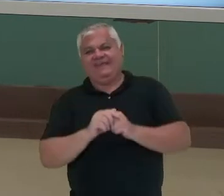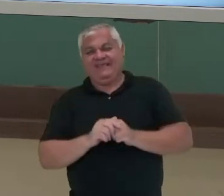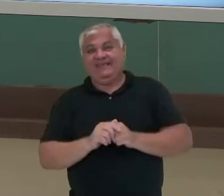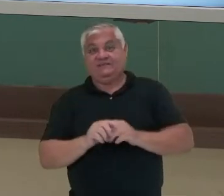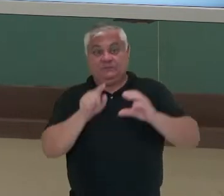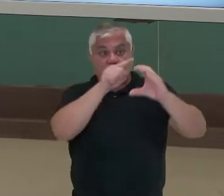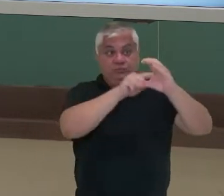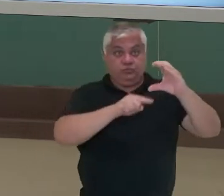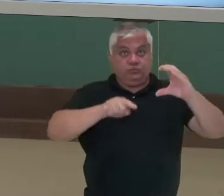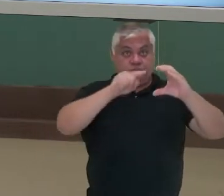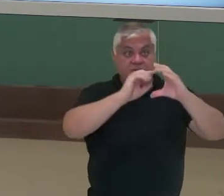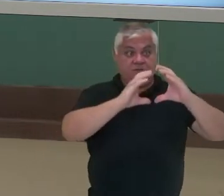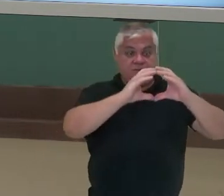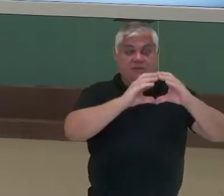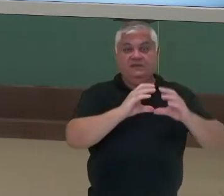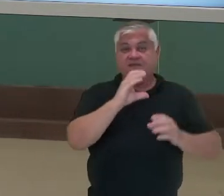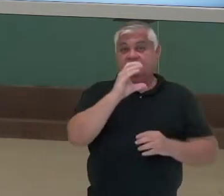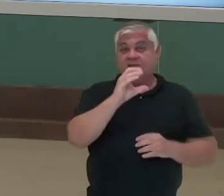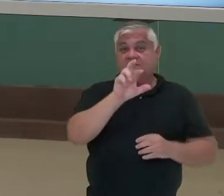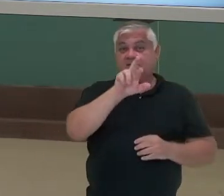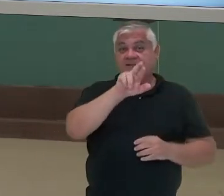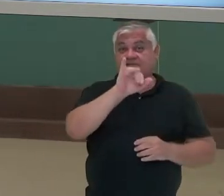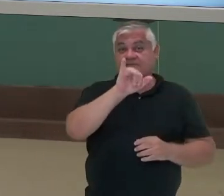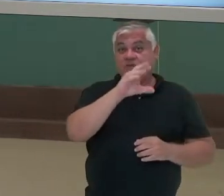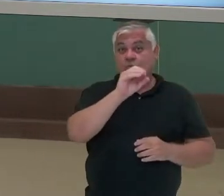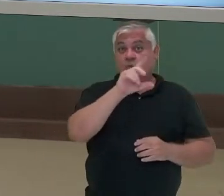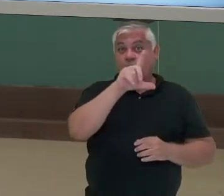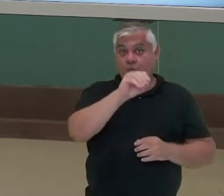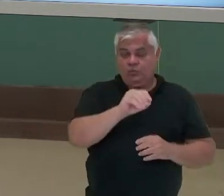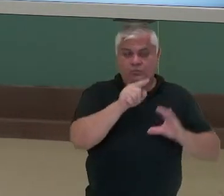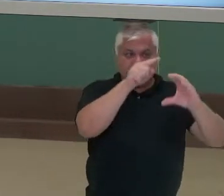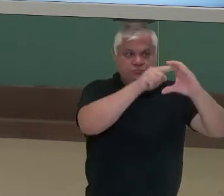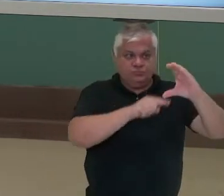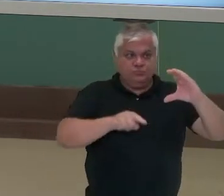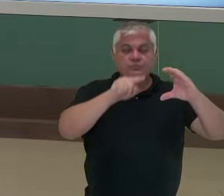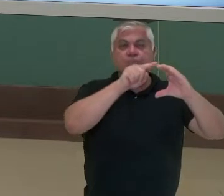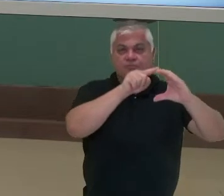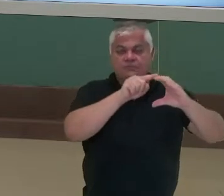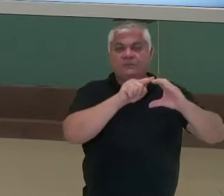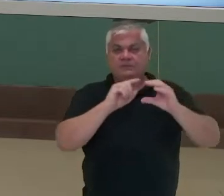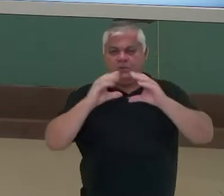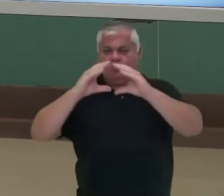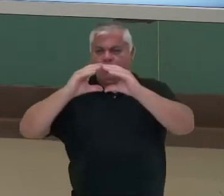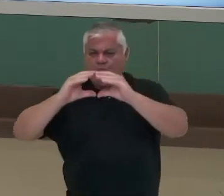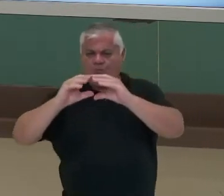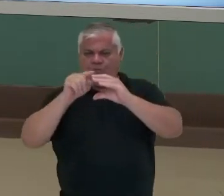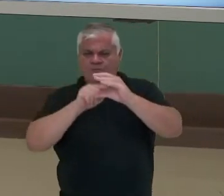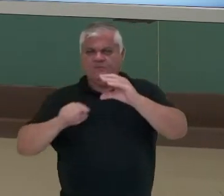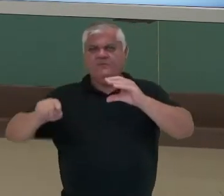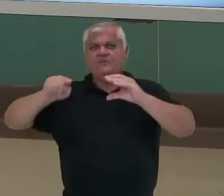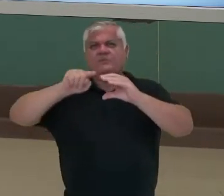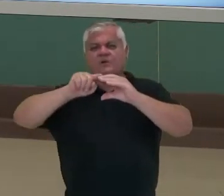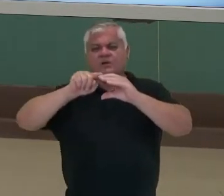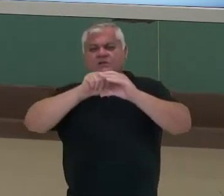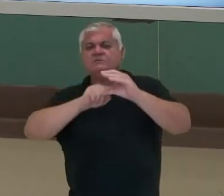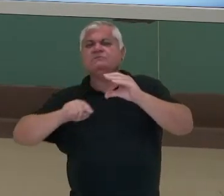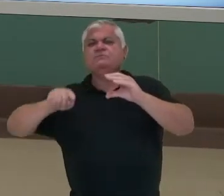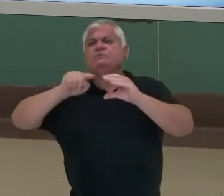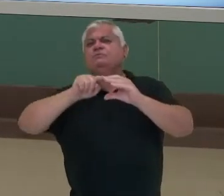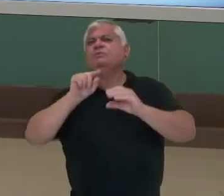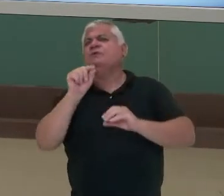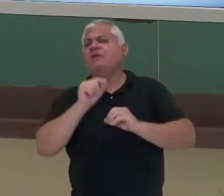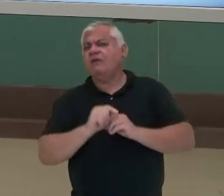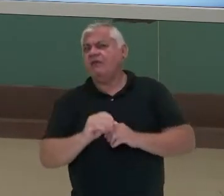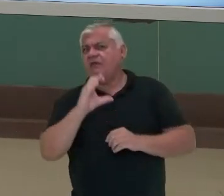círculo, que muita gente às vezes quer se referir ao círculo e chama ele de circunferência. A circunferência, portanto,